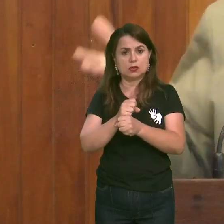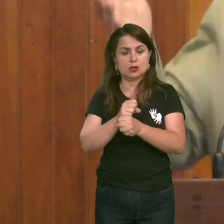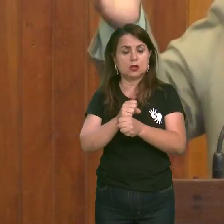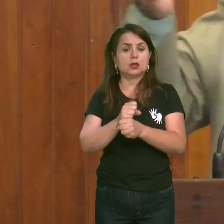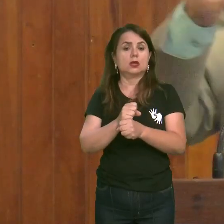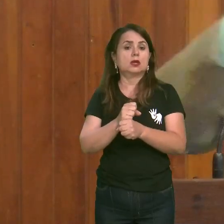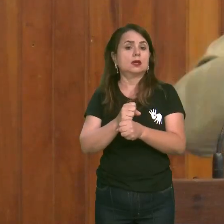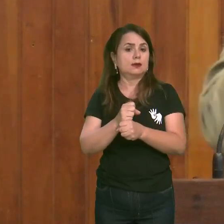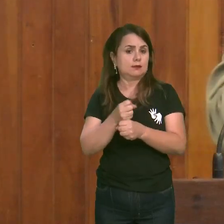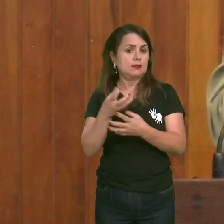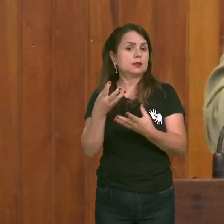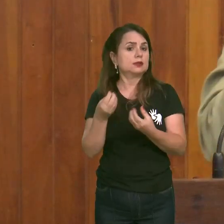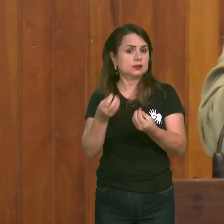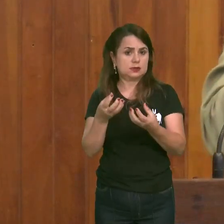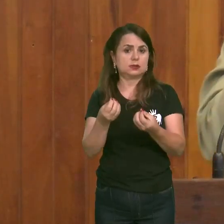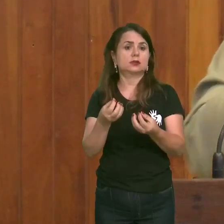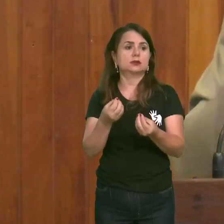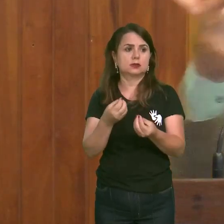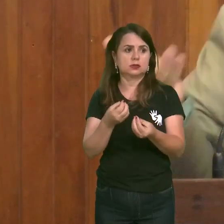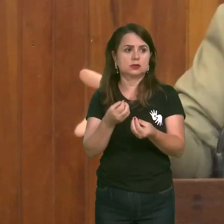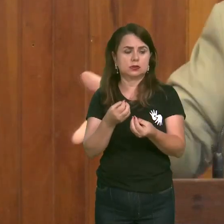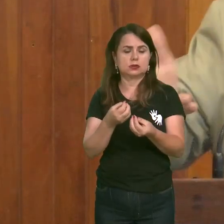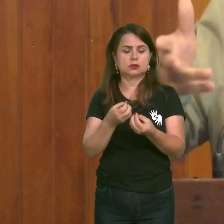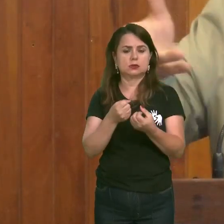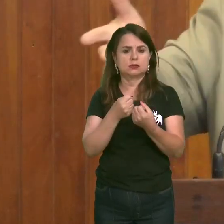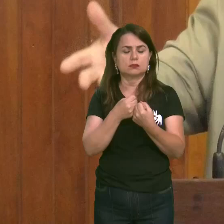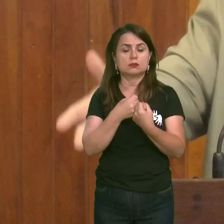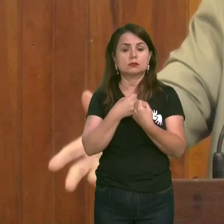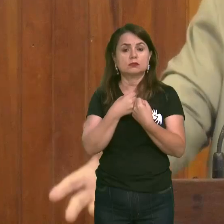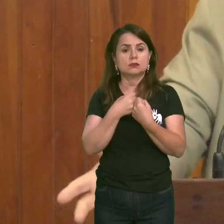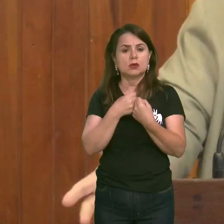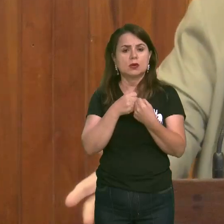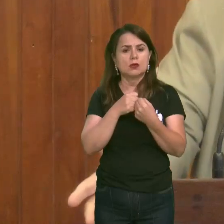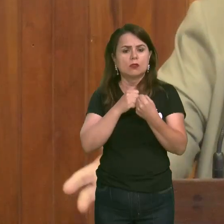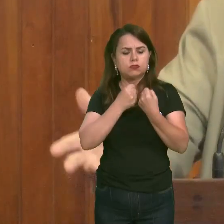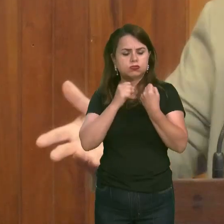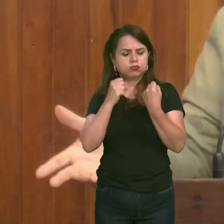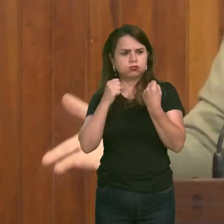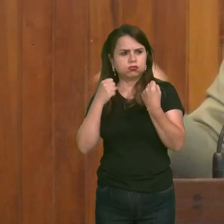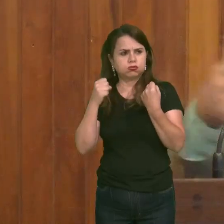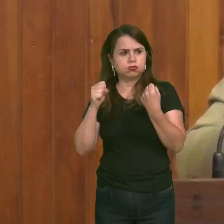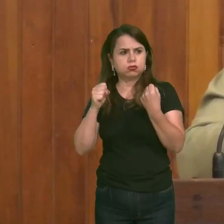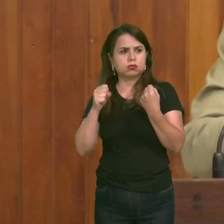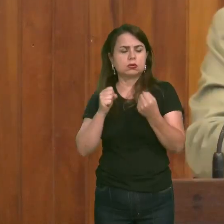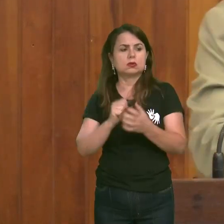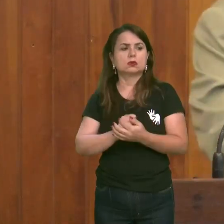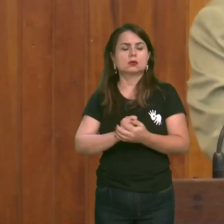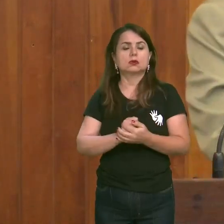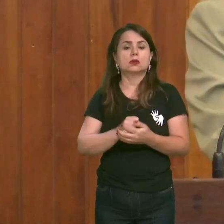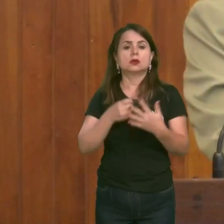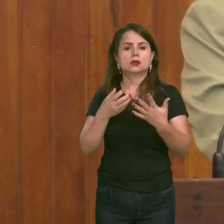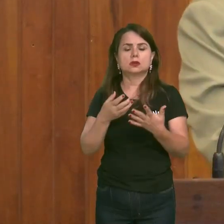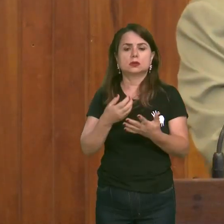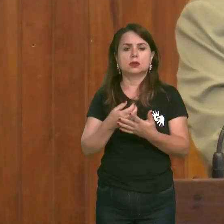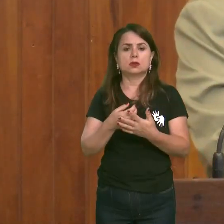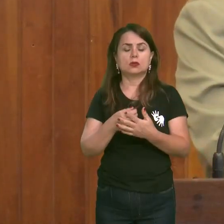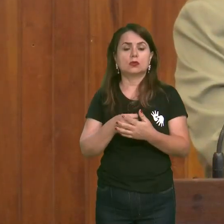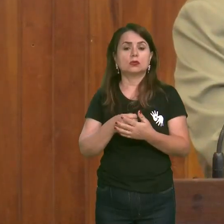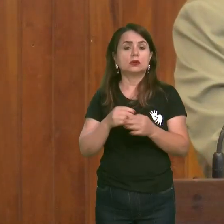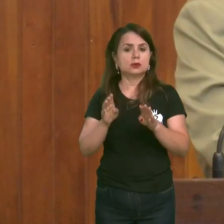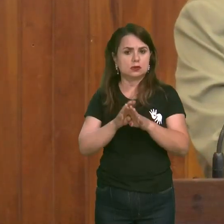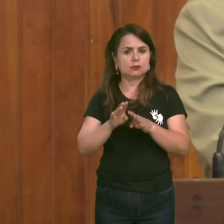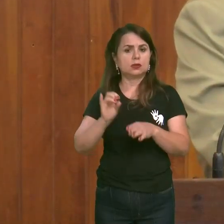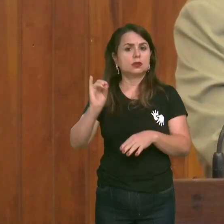né Realmente cresceu o orçamento mas não dá para a gente comemorar porque se cresceu o orçamento comprou-se mais